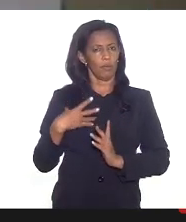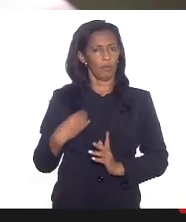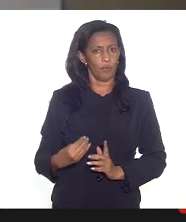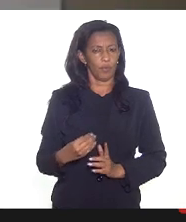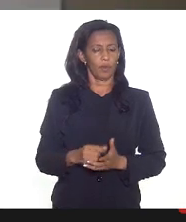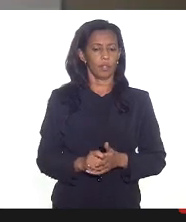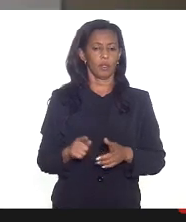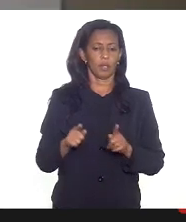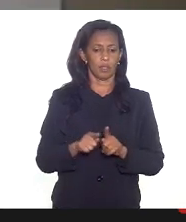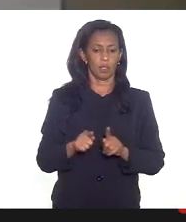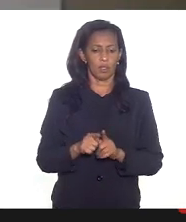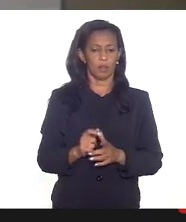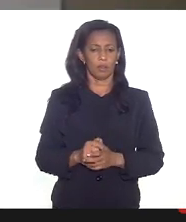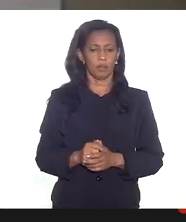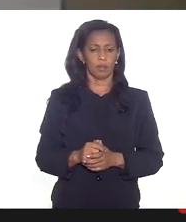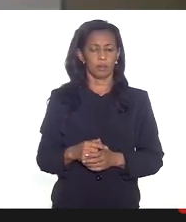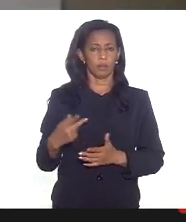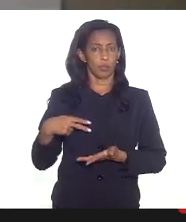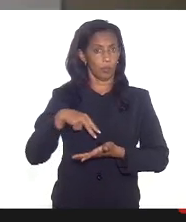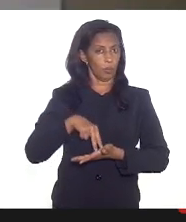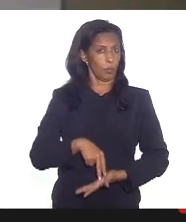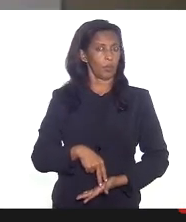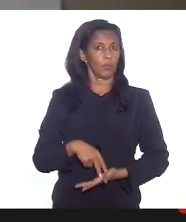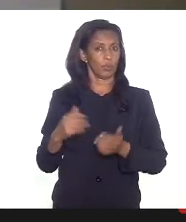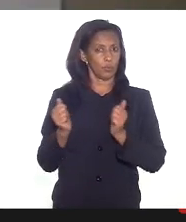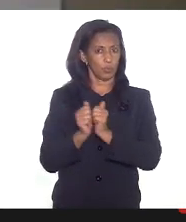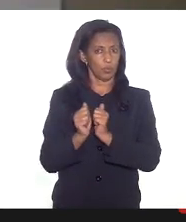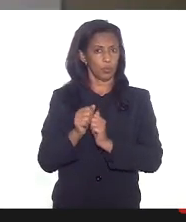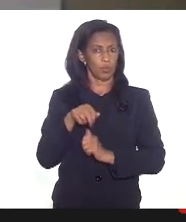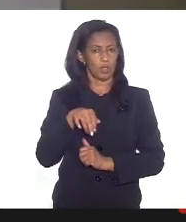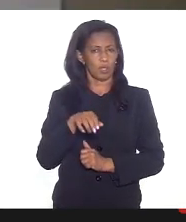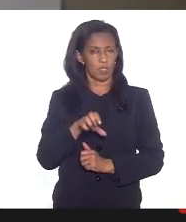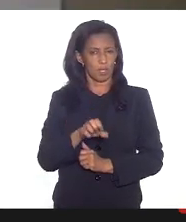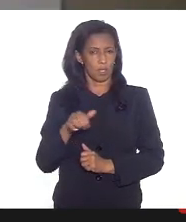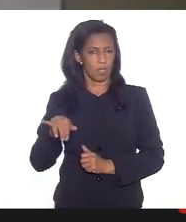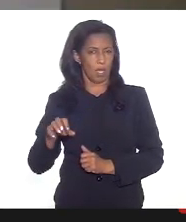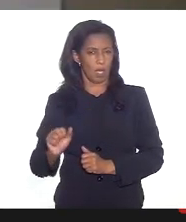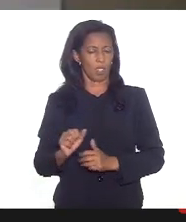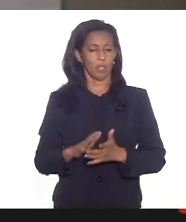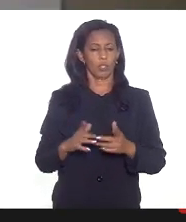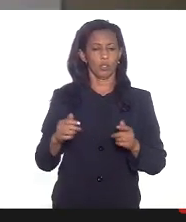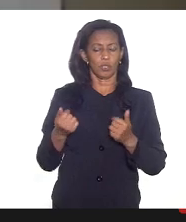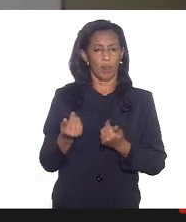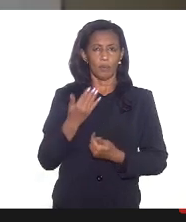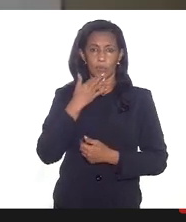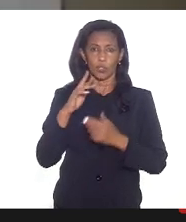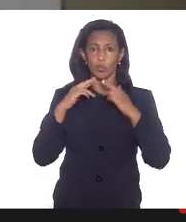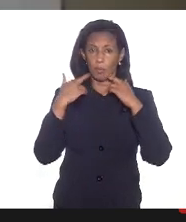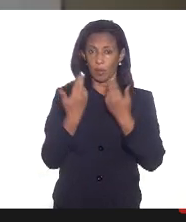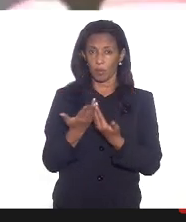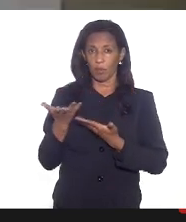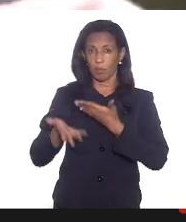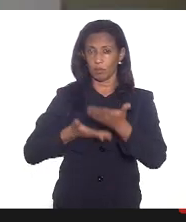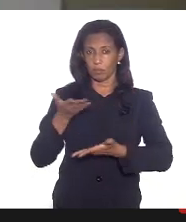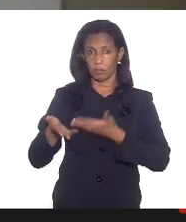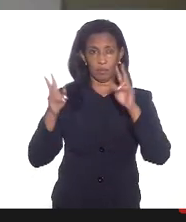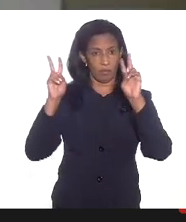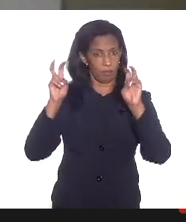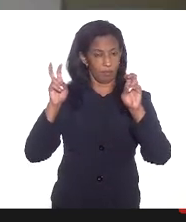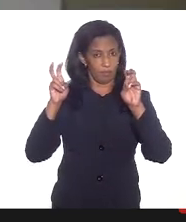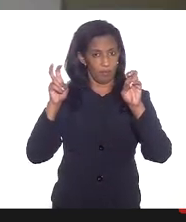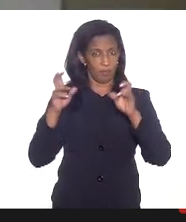inclusive Estamos nos posicionando junto a festa e damos a pedir até uma reunião específica para tratar do tema mais